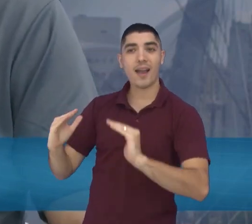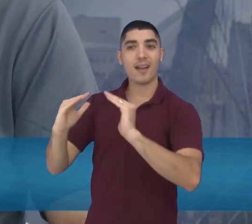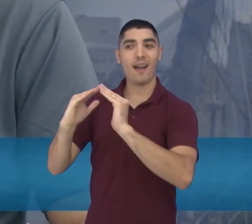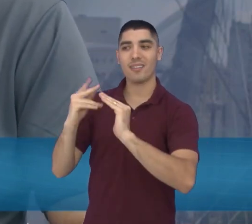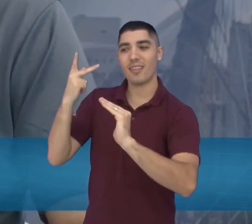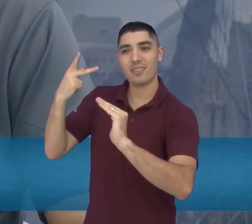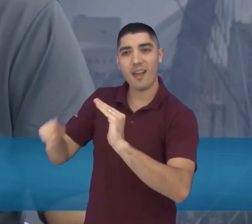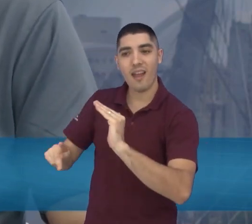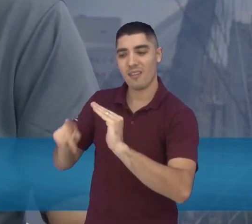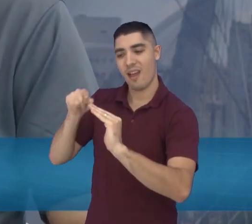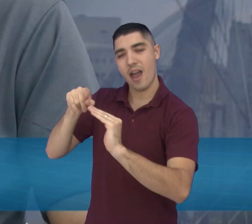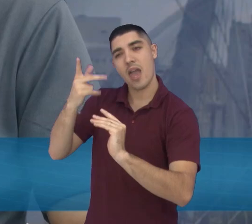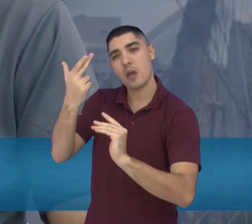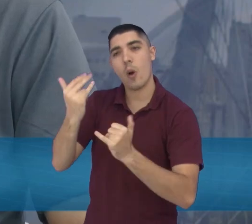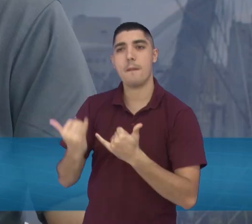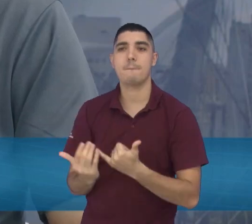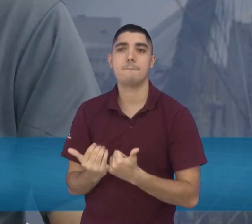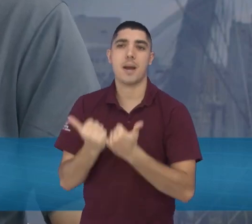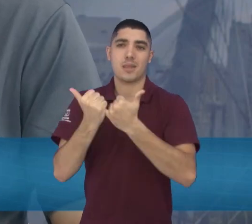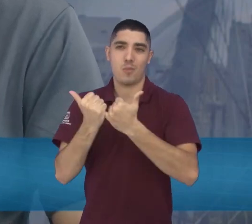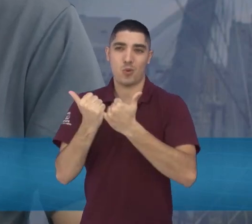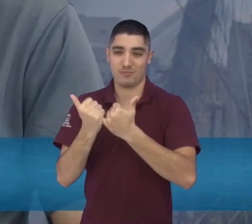Então,